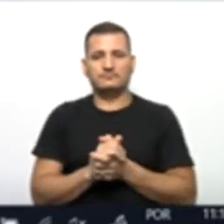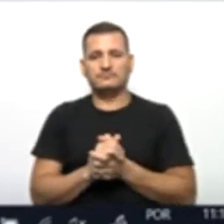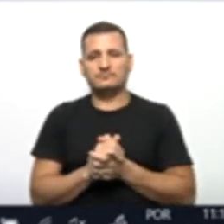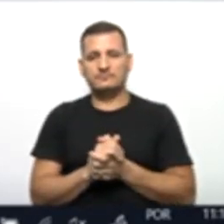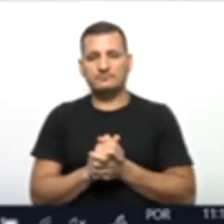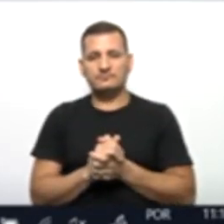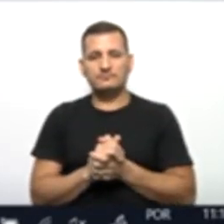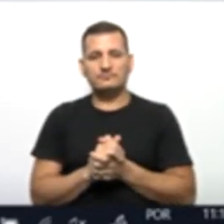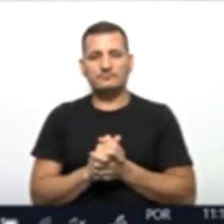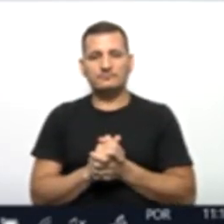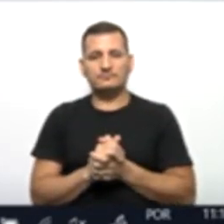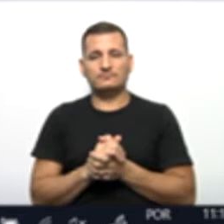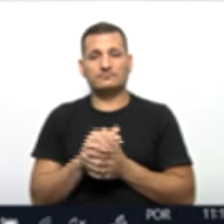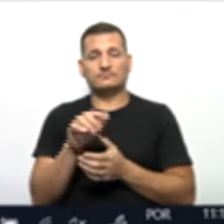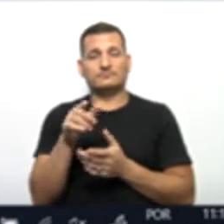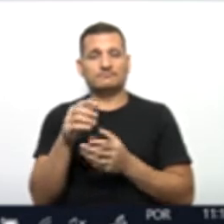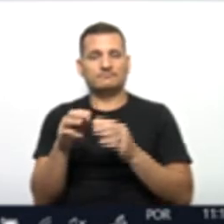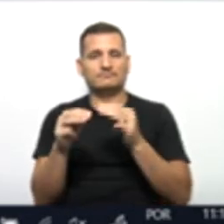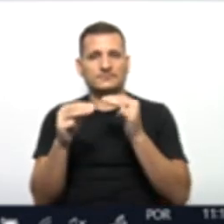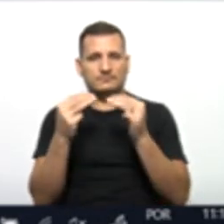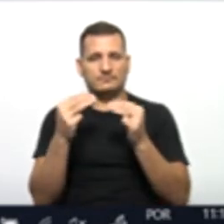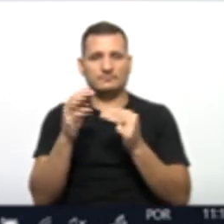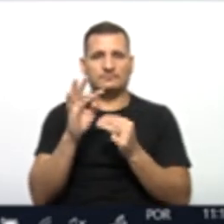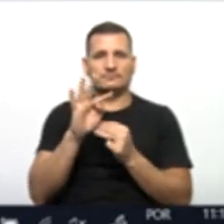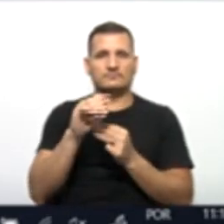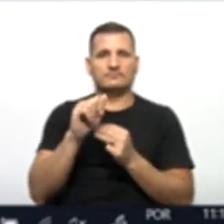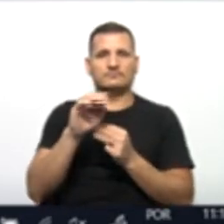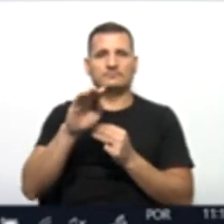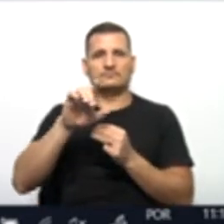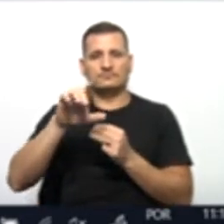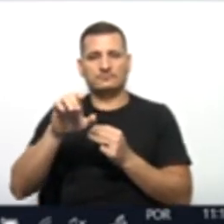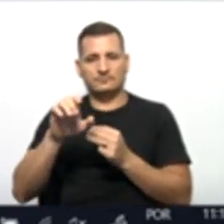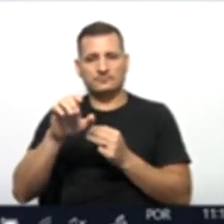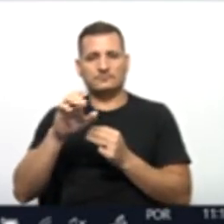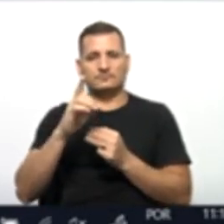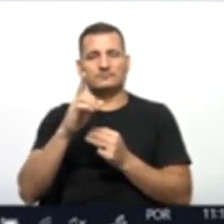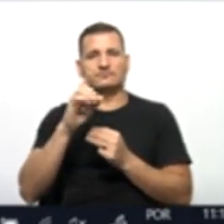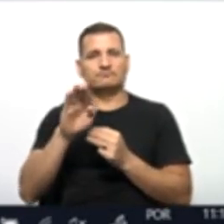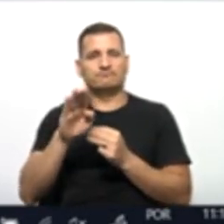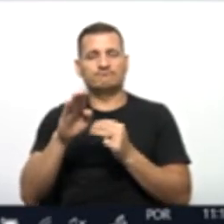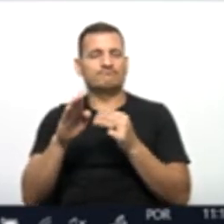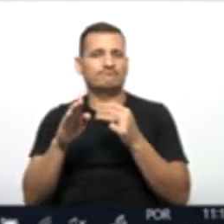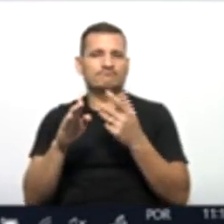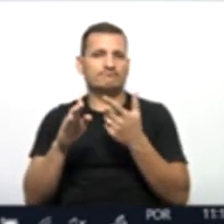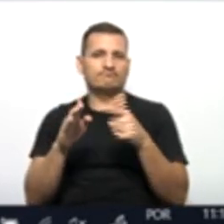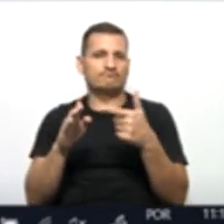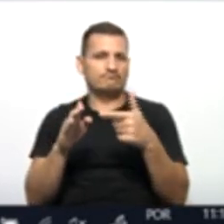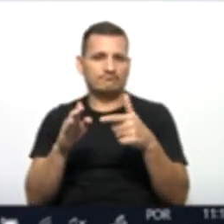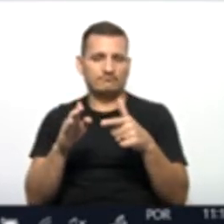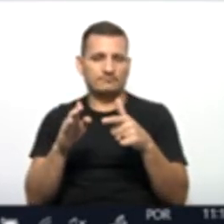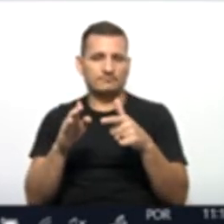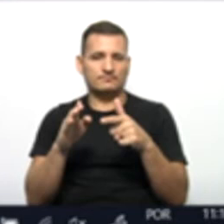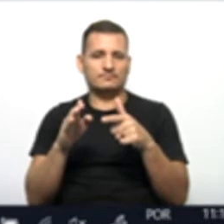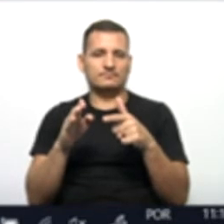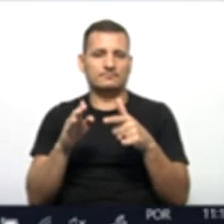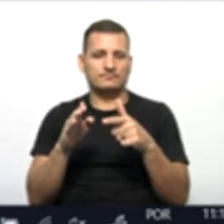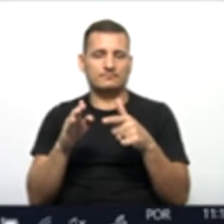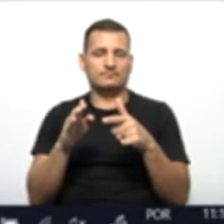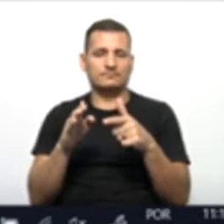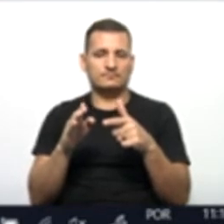tabela bebê contato não existe não existe então não é realmente